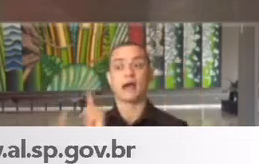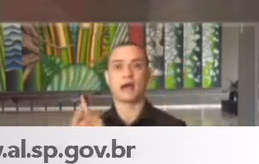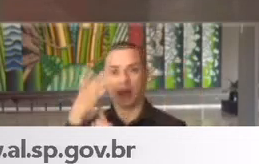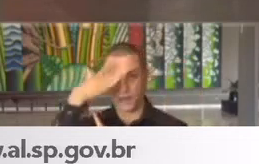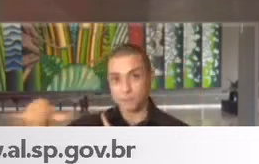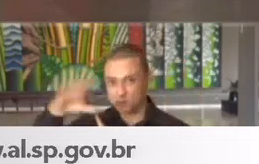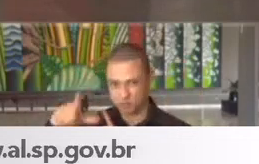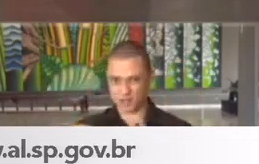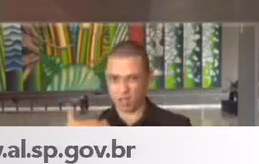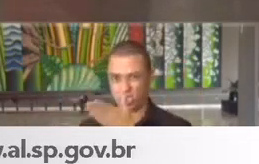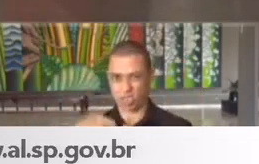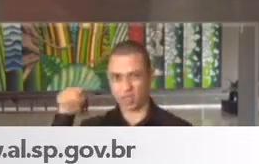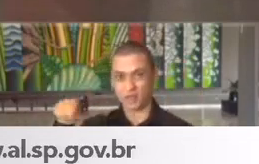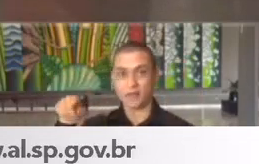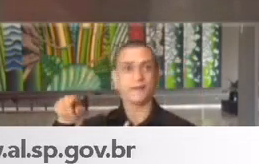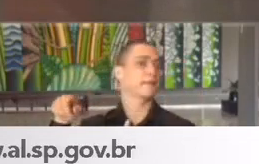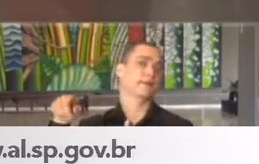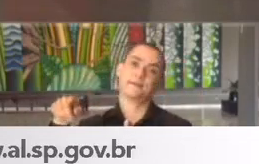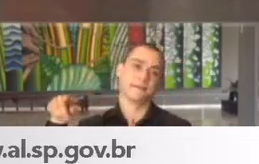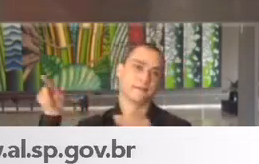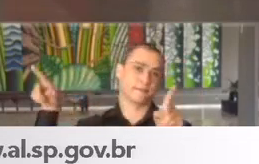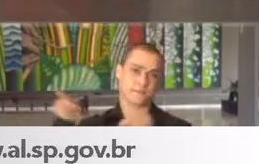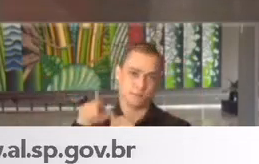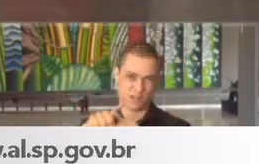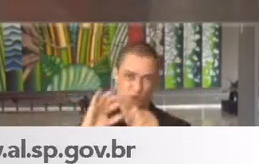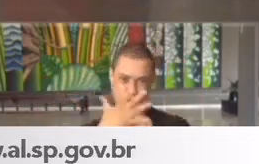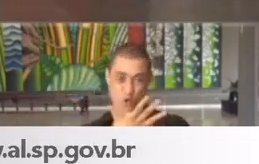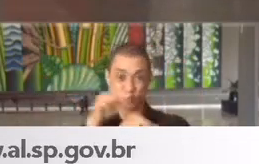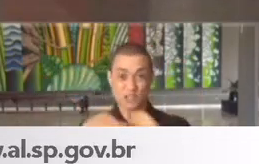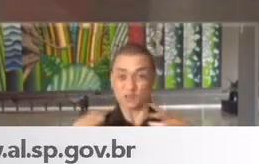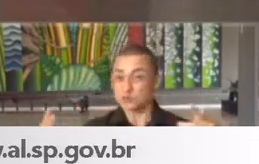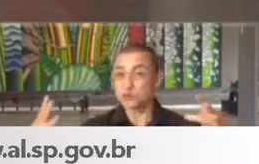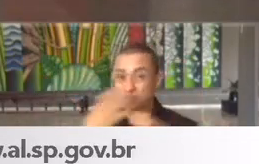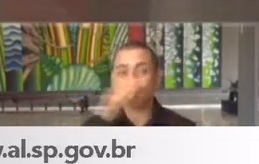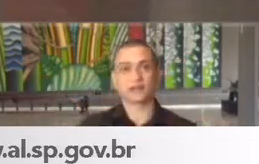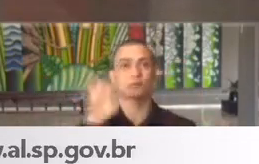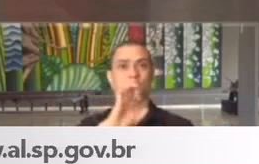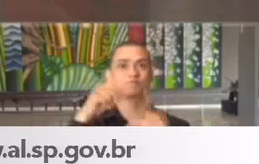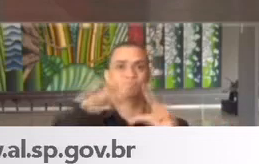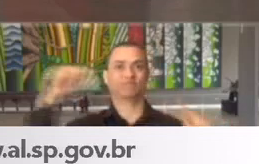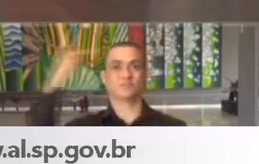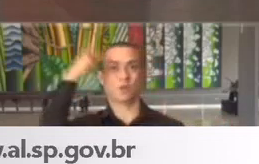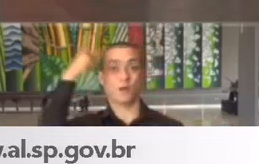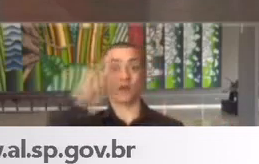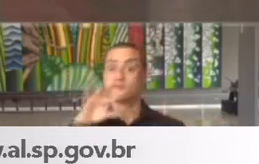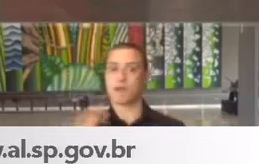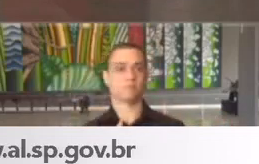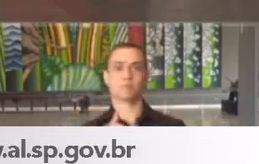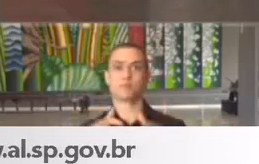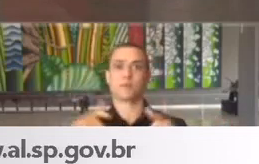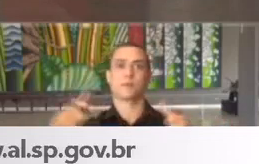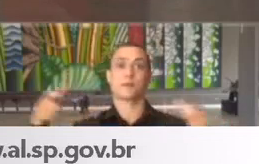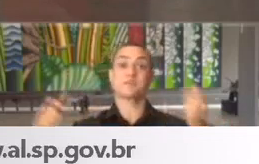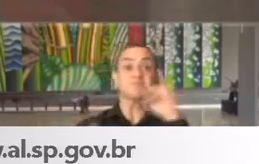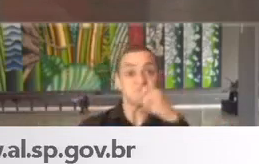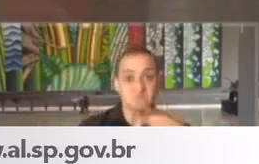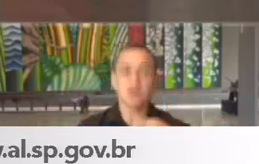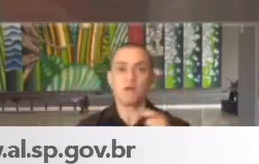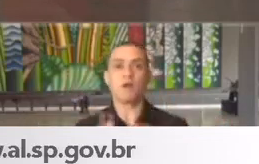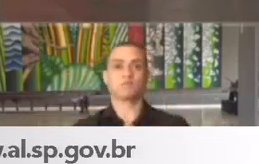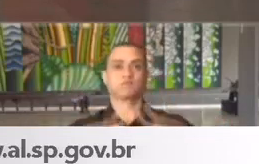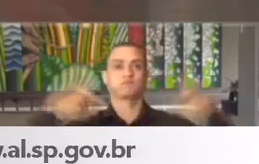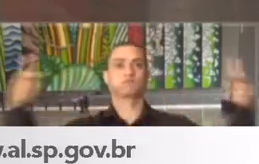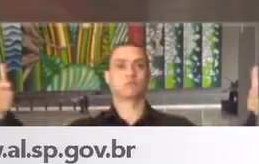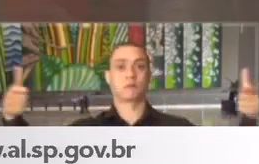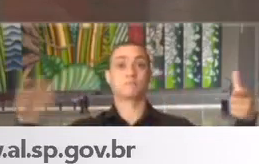em tratamento do coronavírus, neste momento, no estado de São Paulo, e ampliando este potencial